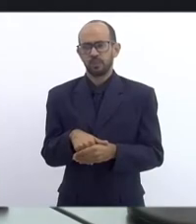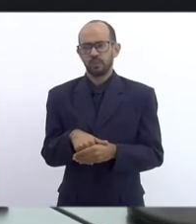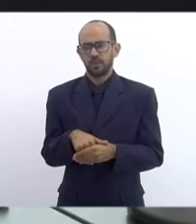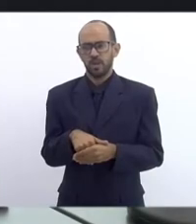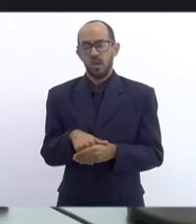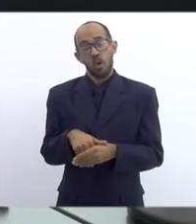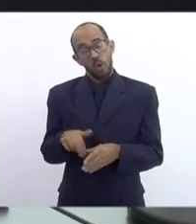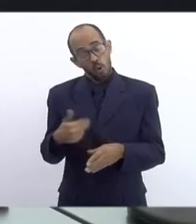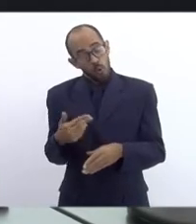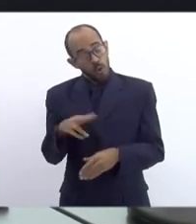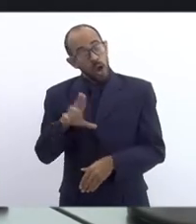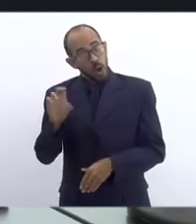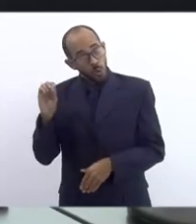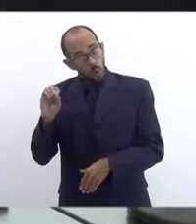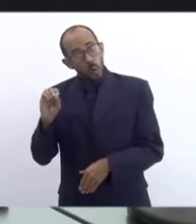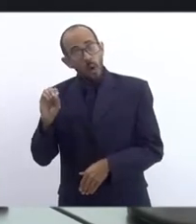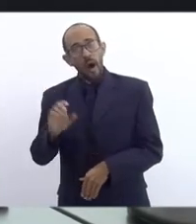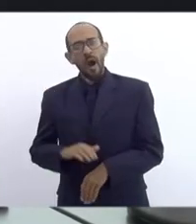ou não